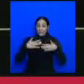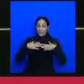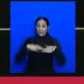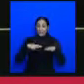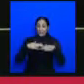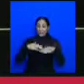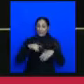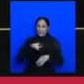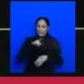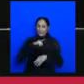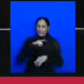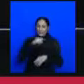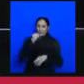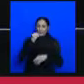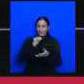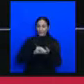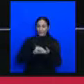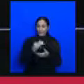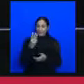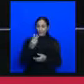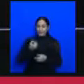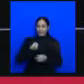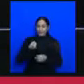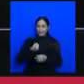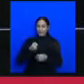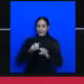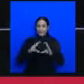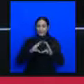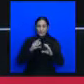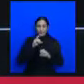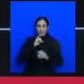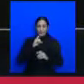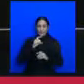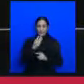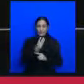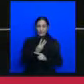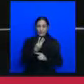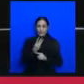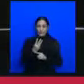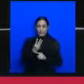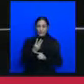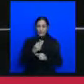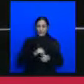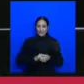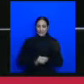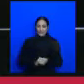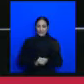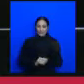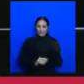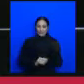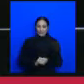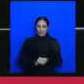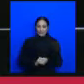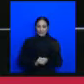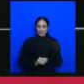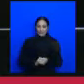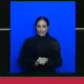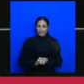Calma, você ainda tem chances. Ainda faltam 3 números. Bola verde, 33. Verde,